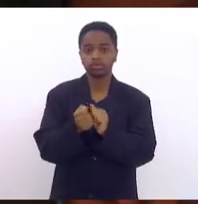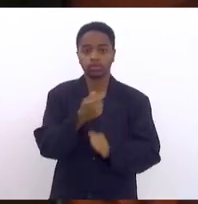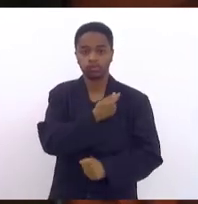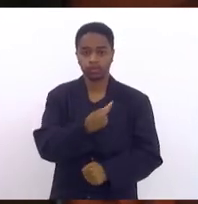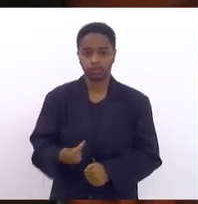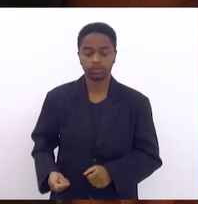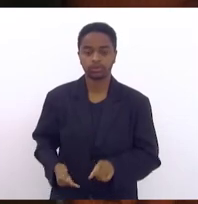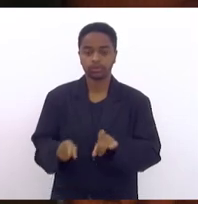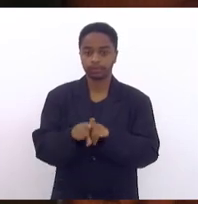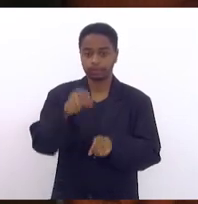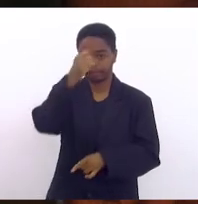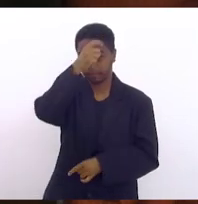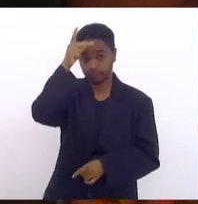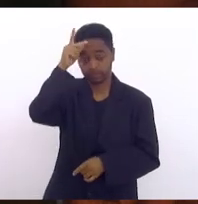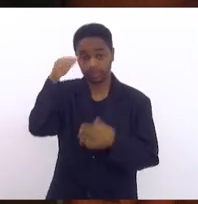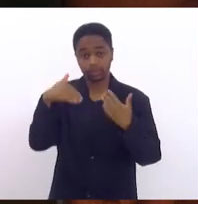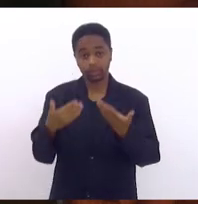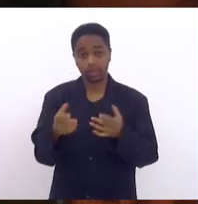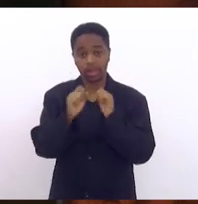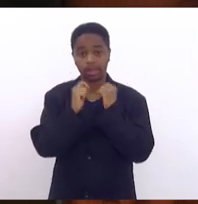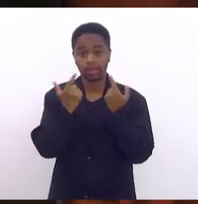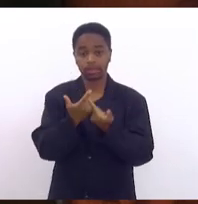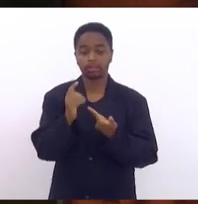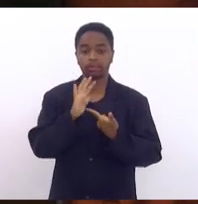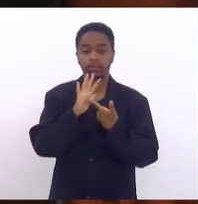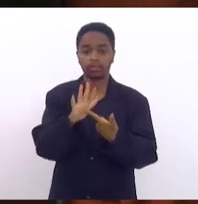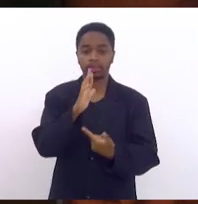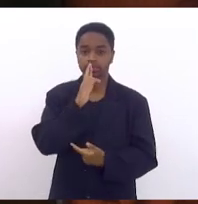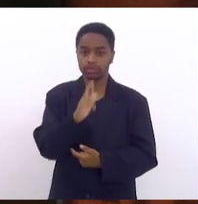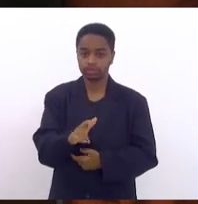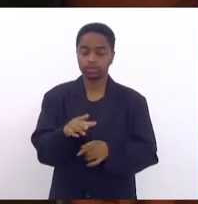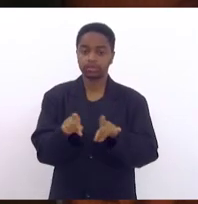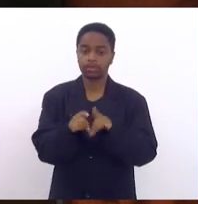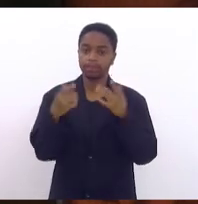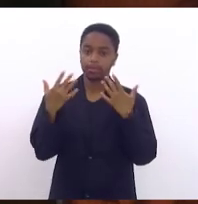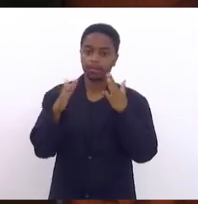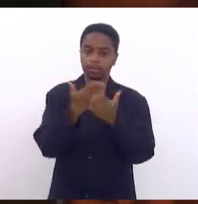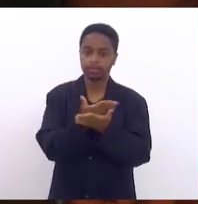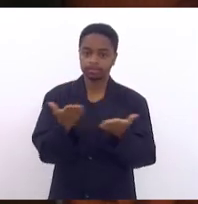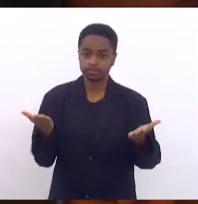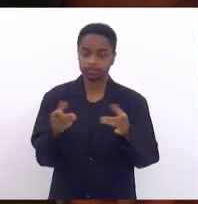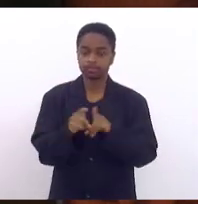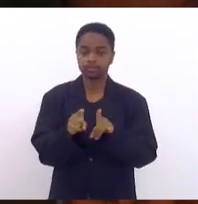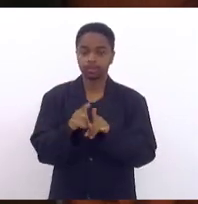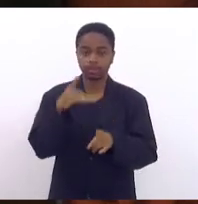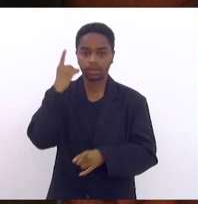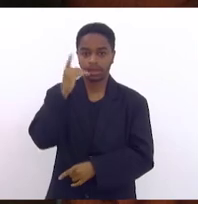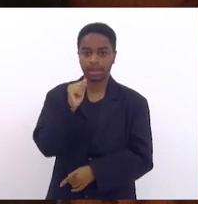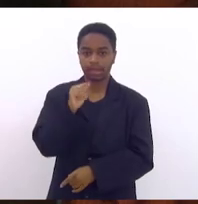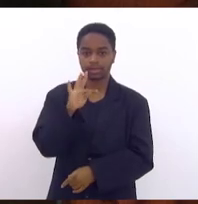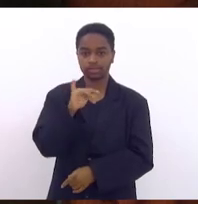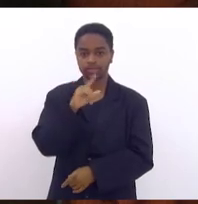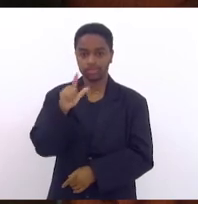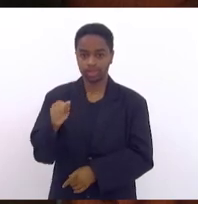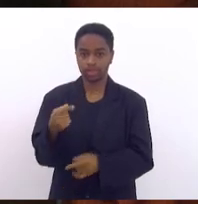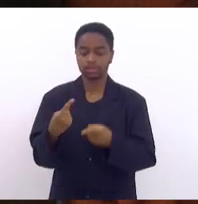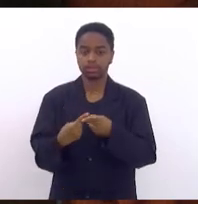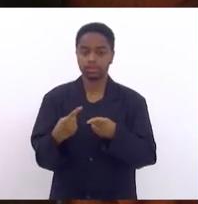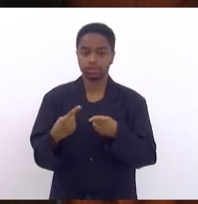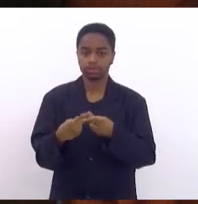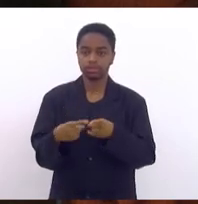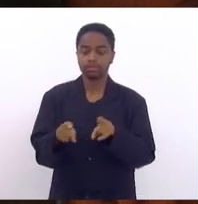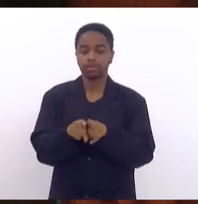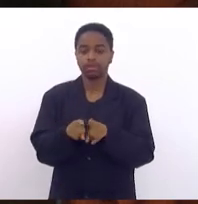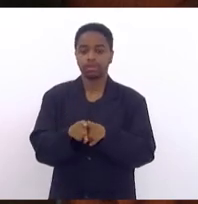Então, é a Assembleia Legislativa dando uma pronta resposta. Então, parabéns a Vossa Excelência, ao deputado Gualberto, deputado Átila Nunes, que vai fazer, senhor